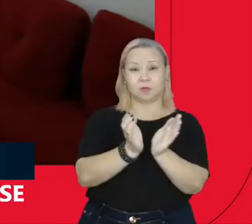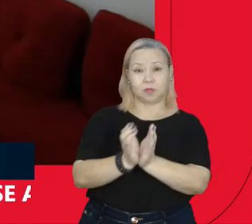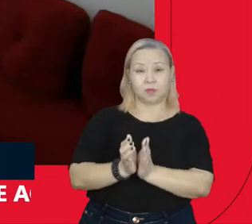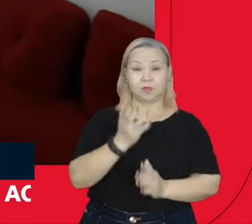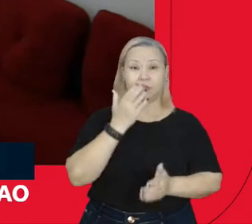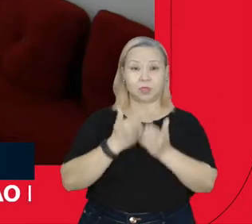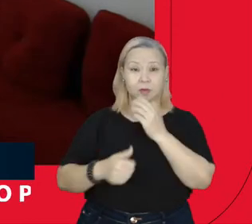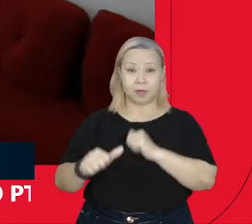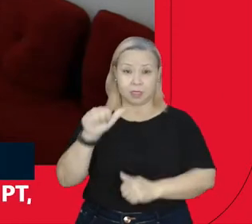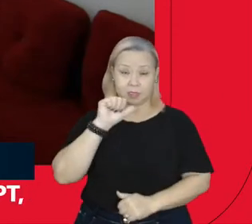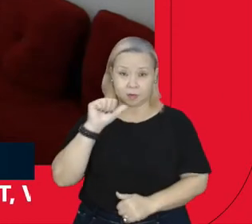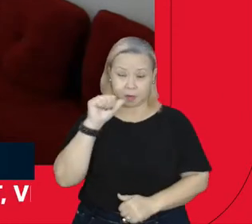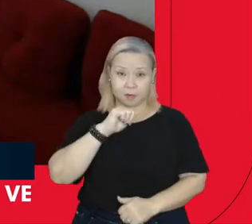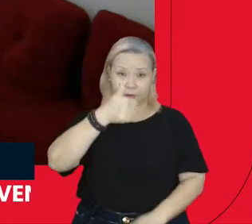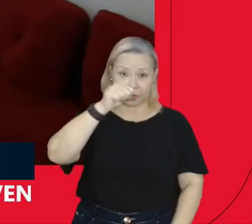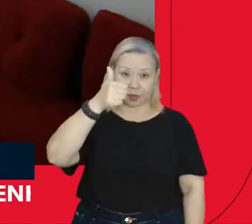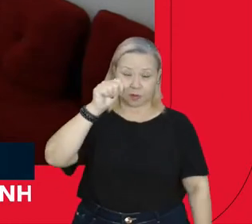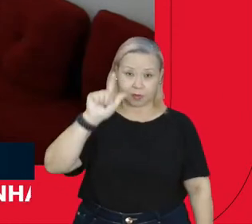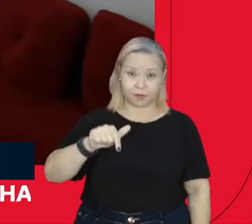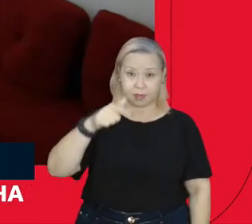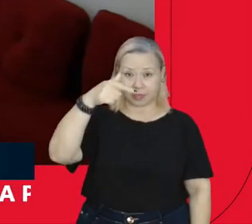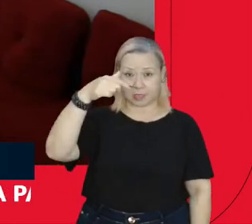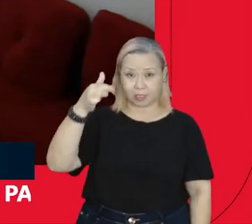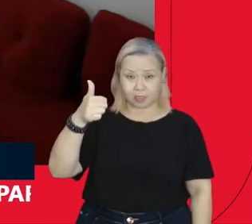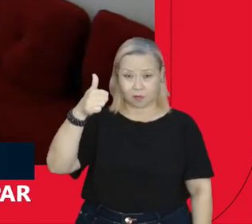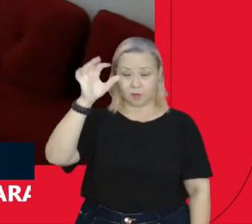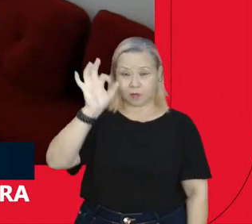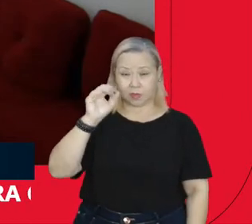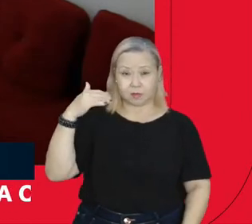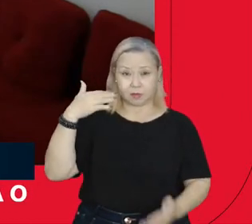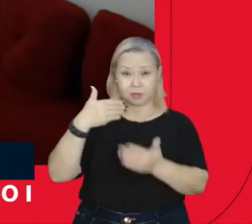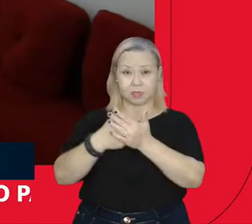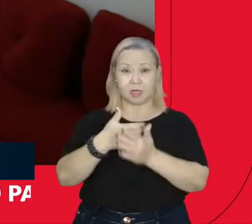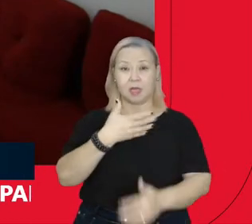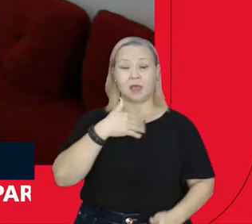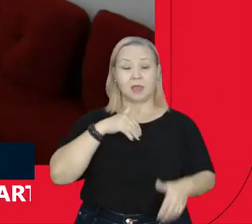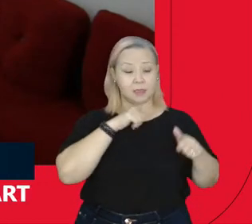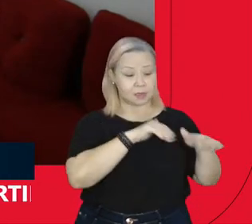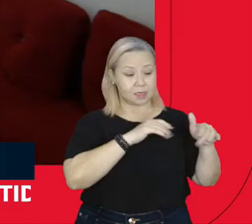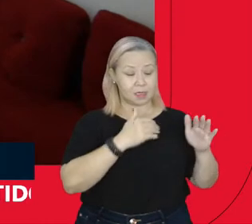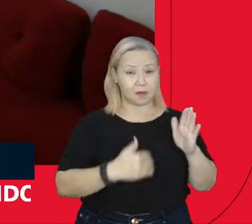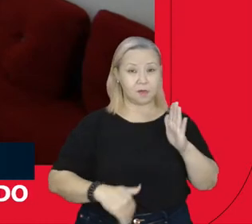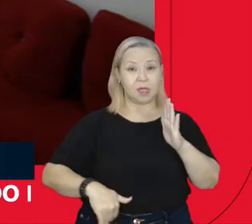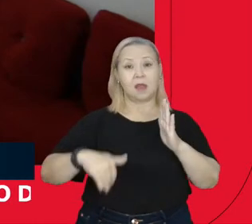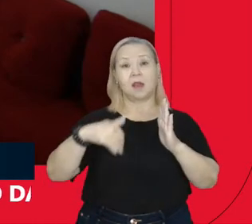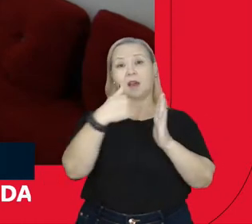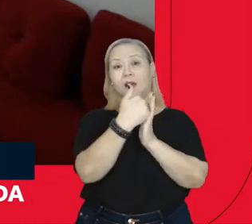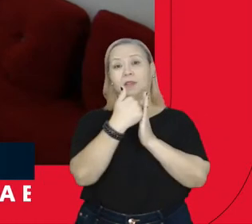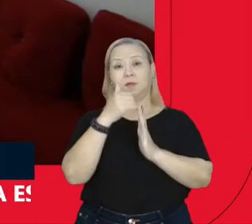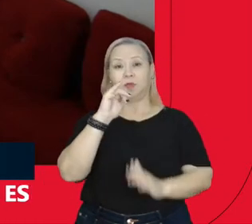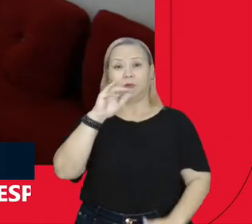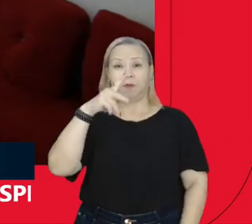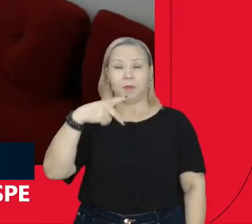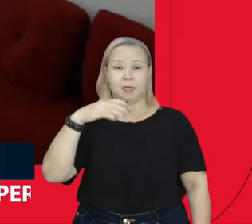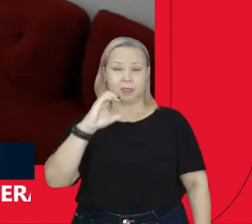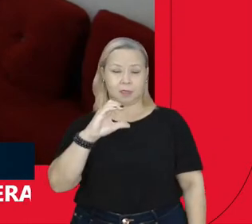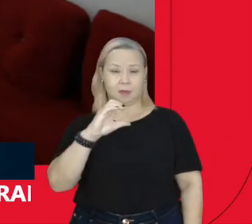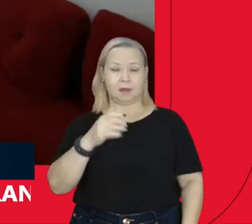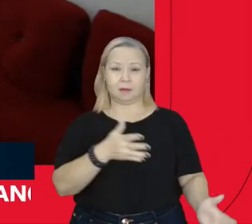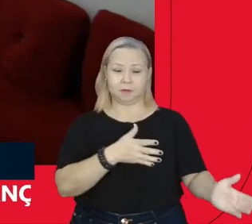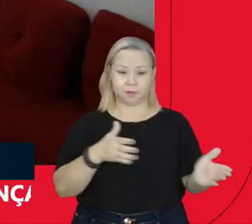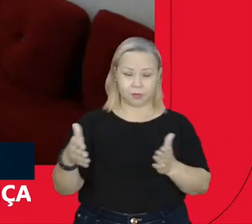foi de 11,71% até setembro, ou seja, muito acima do IPCA no mesmo período. Isso significa que